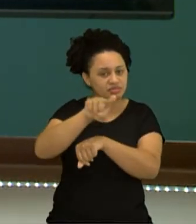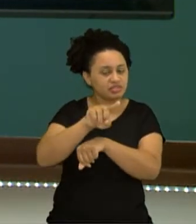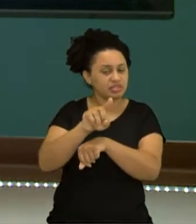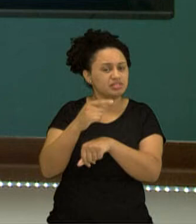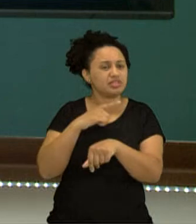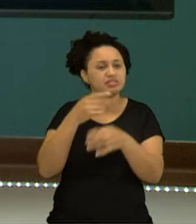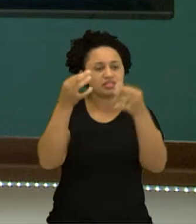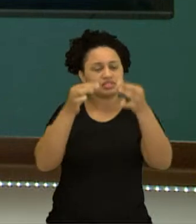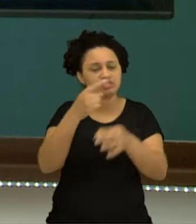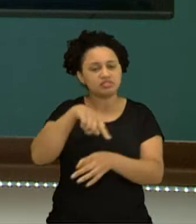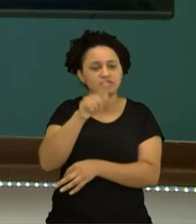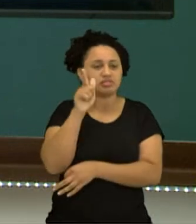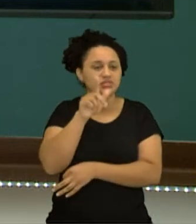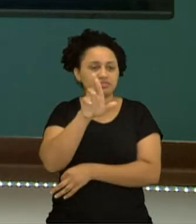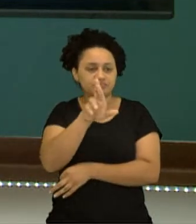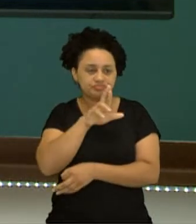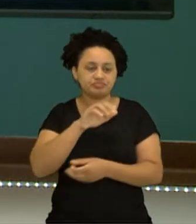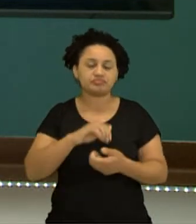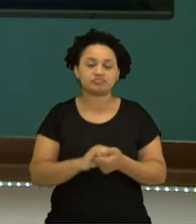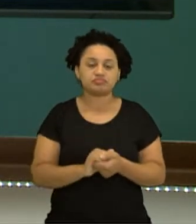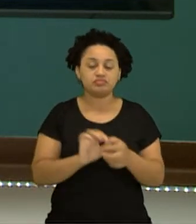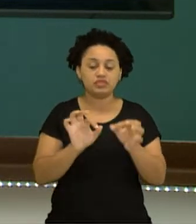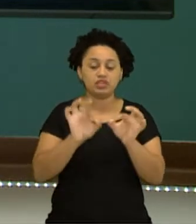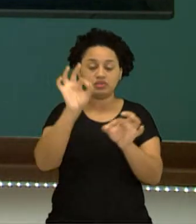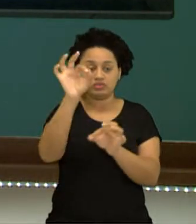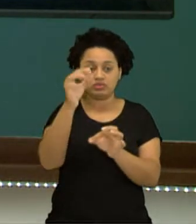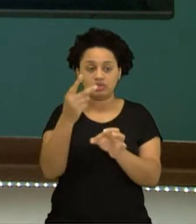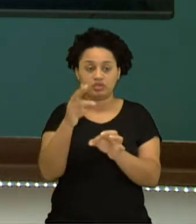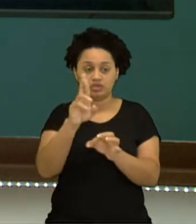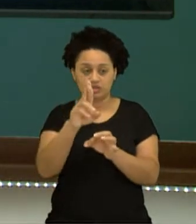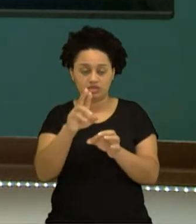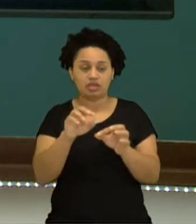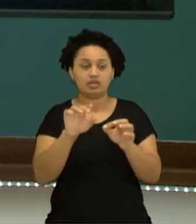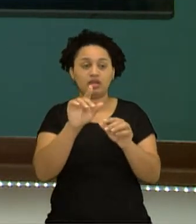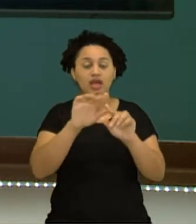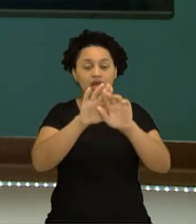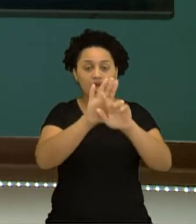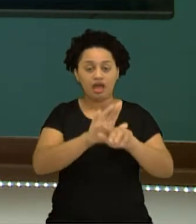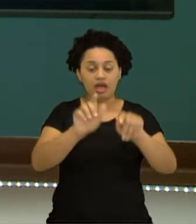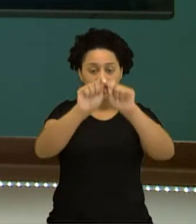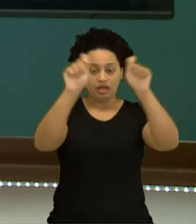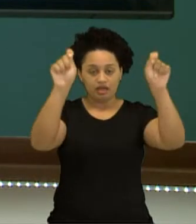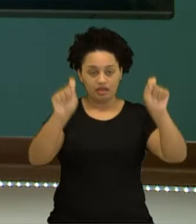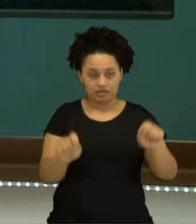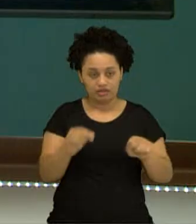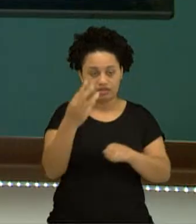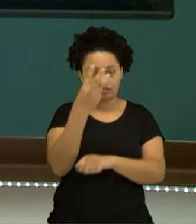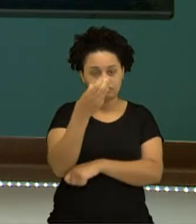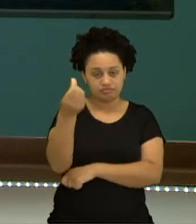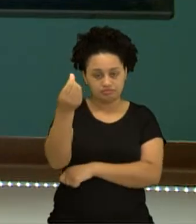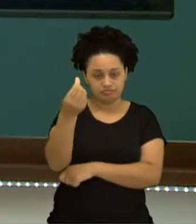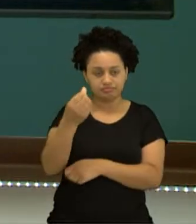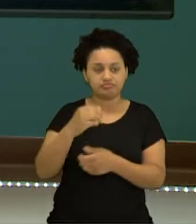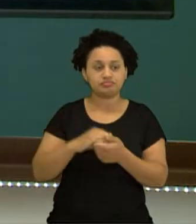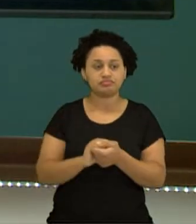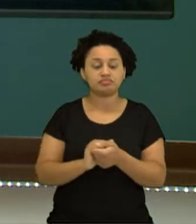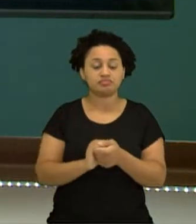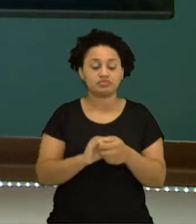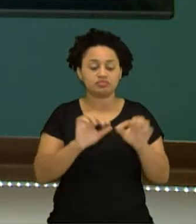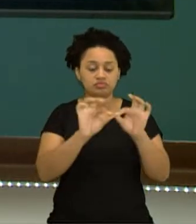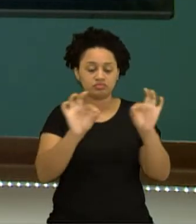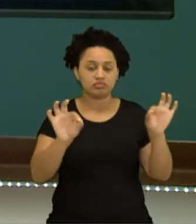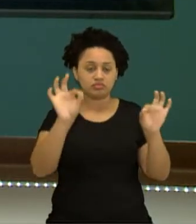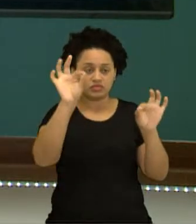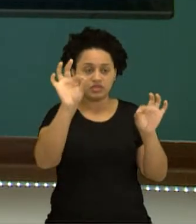vocês conseguiram resolver. A altura vale 2R, a área da secção meridiana é 36, base vezes altura,